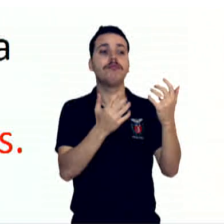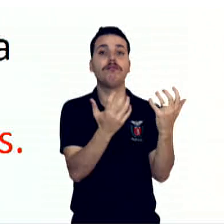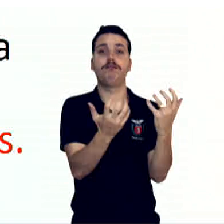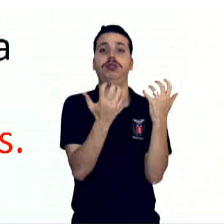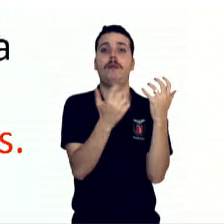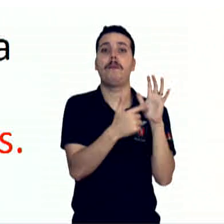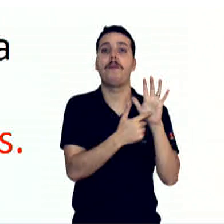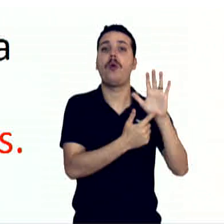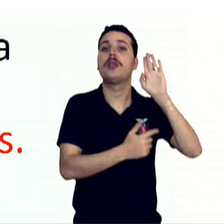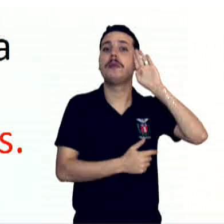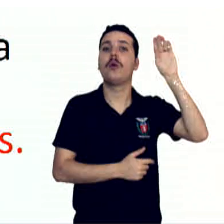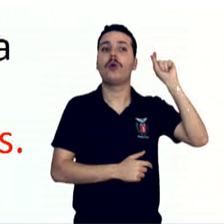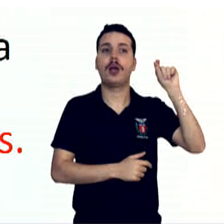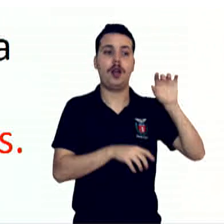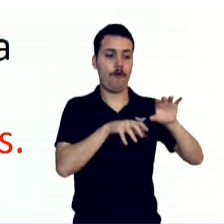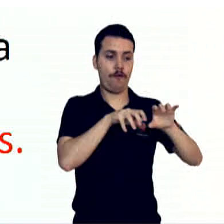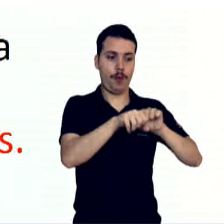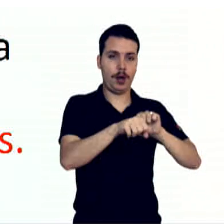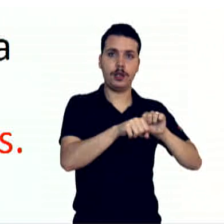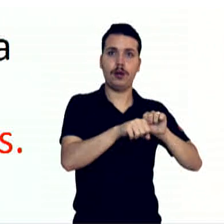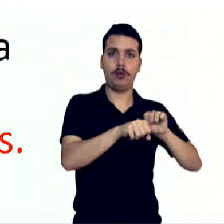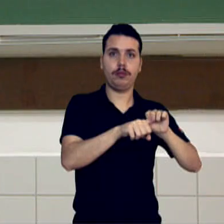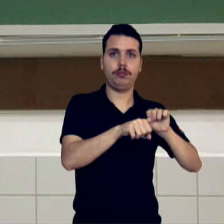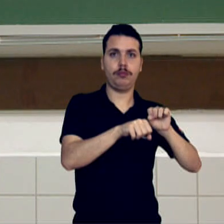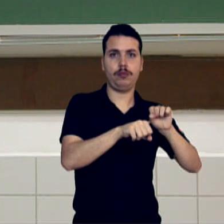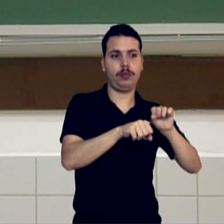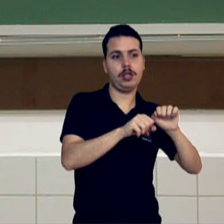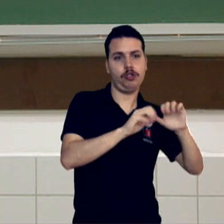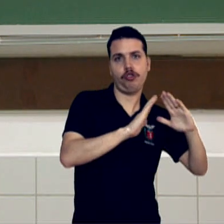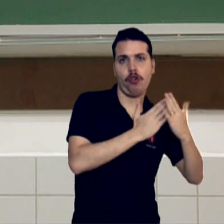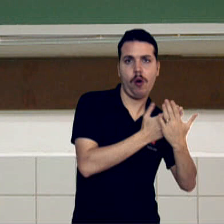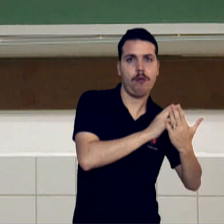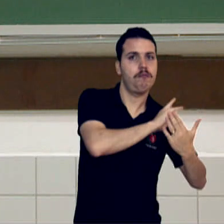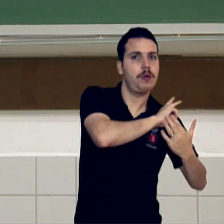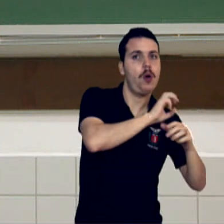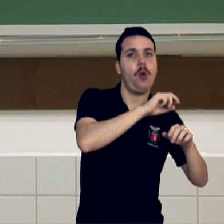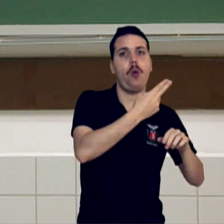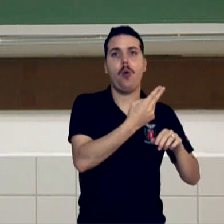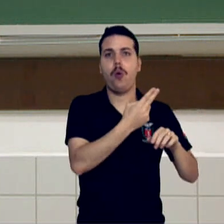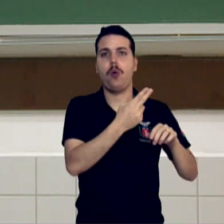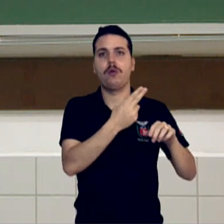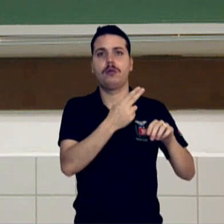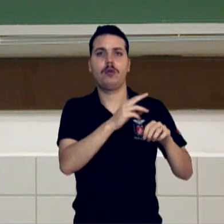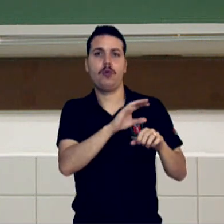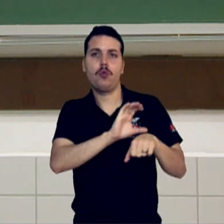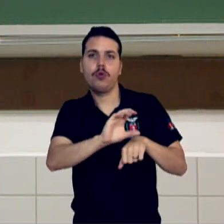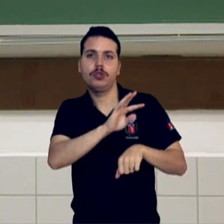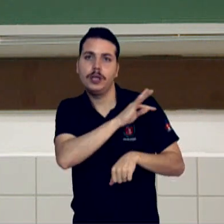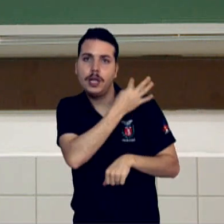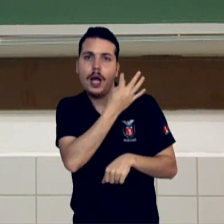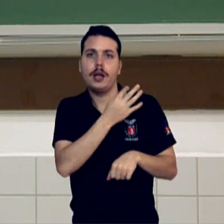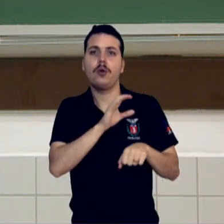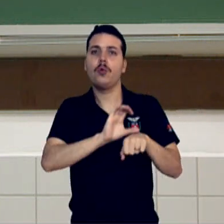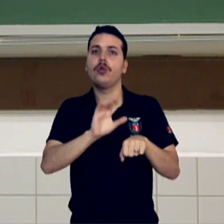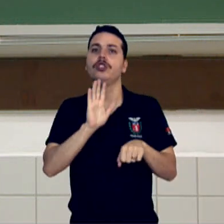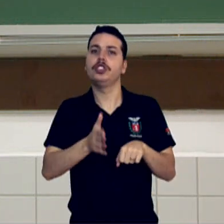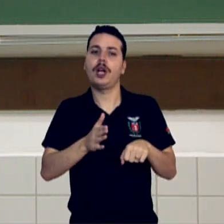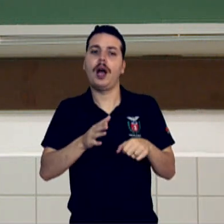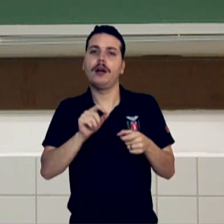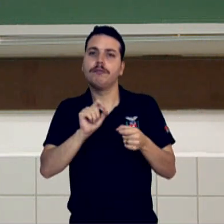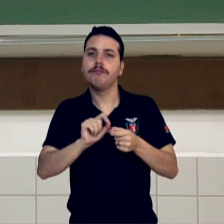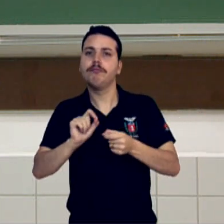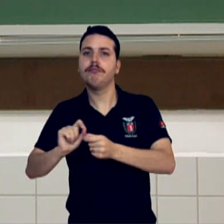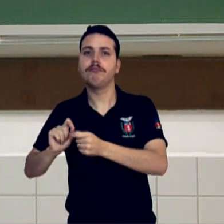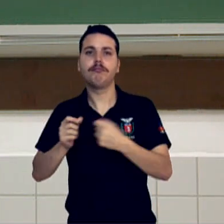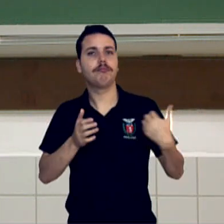A formação escolar, mas também os cursos livres, os cursos técnicos, os cursos de aperfeiçoamento que você vai fazendo aí